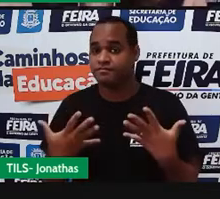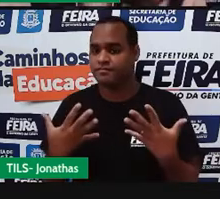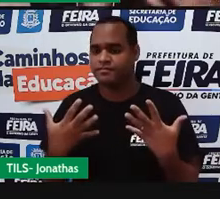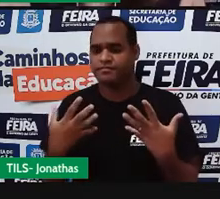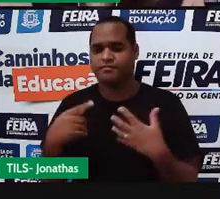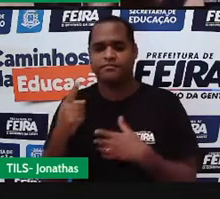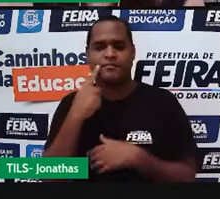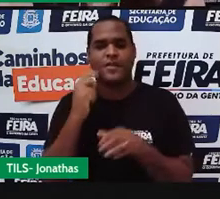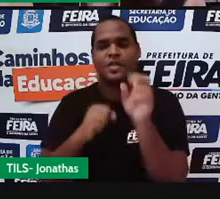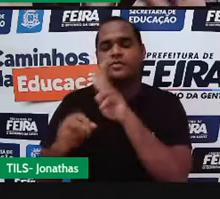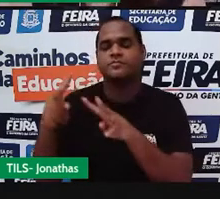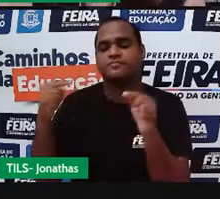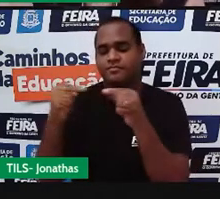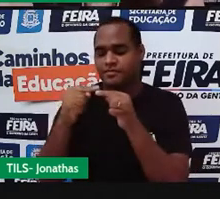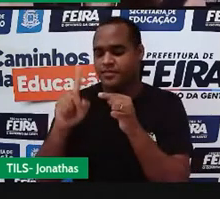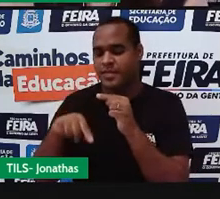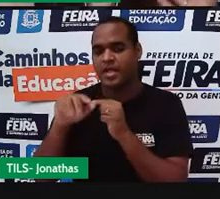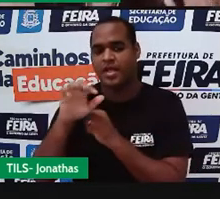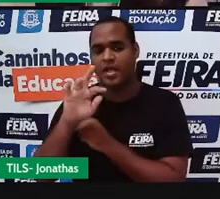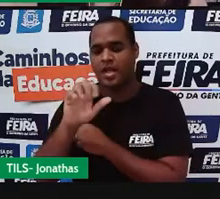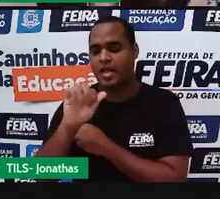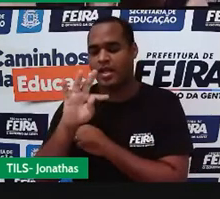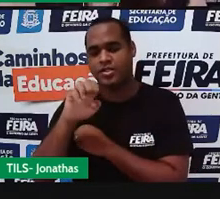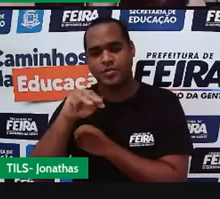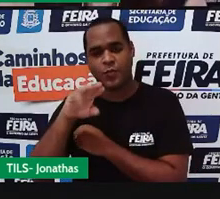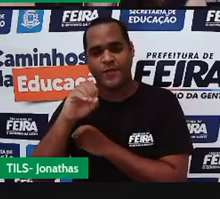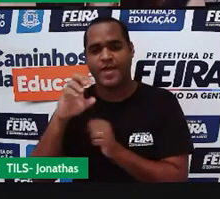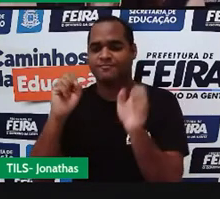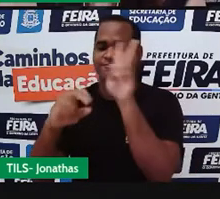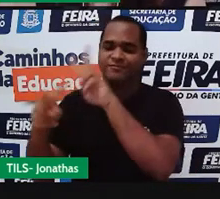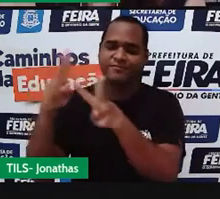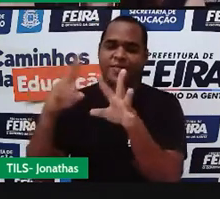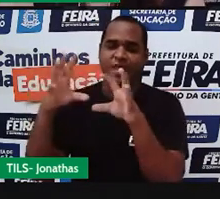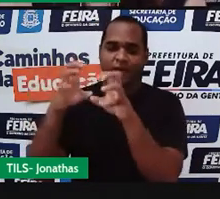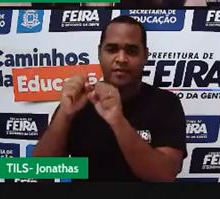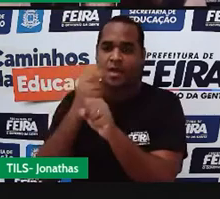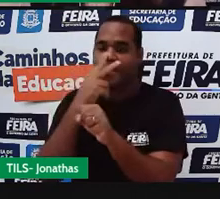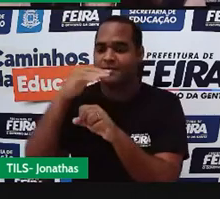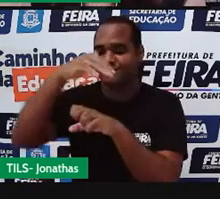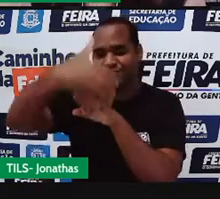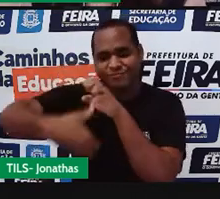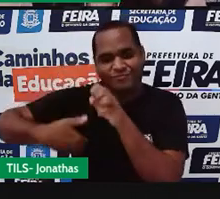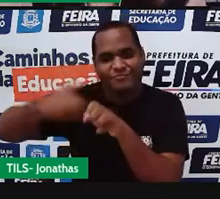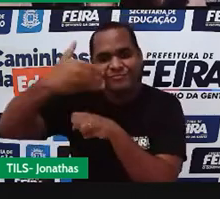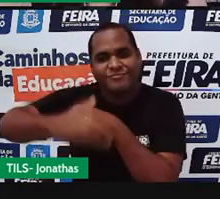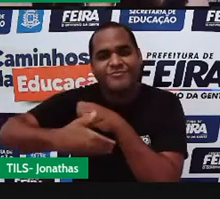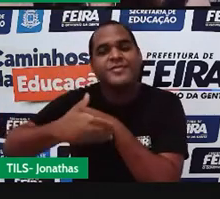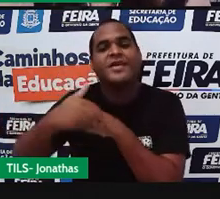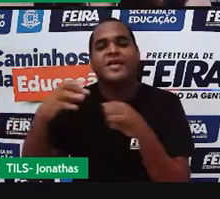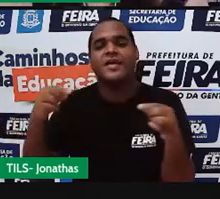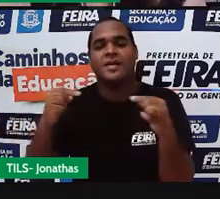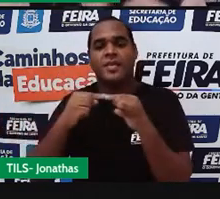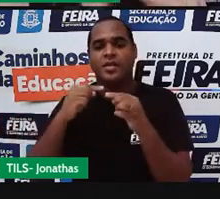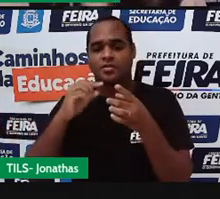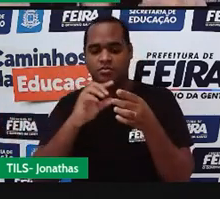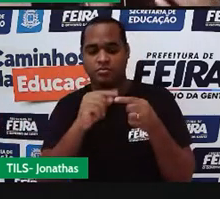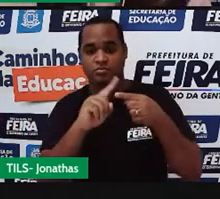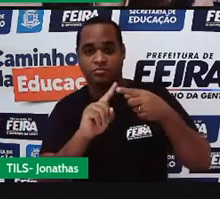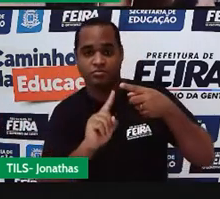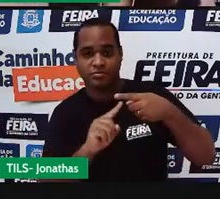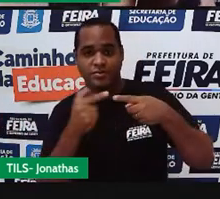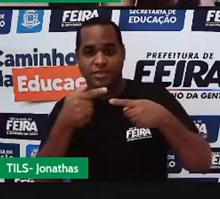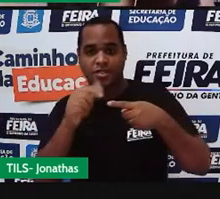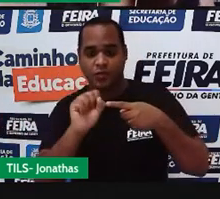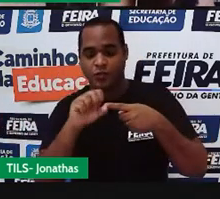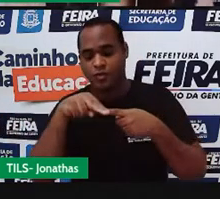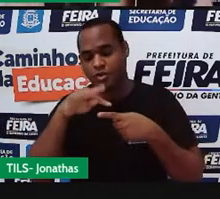só para a gente vai lembrar a atmosfera é a camada de ar que vai envolver a terra e essa camada de ar é composta por